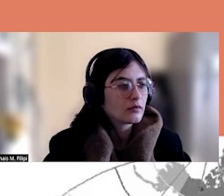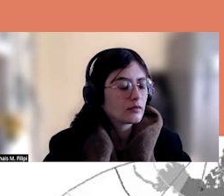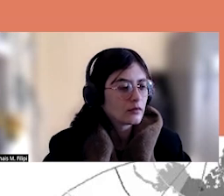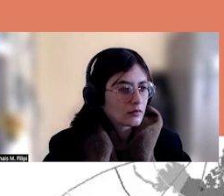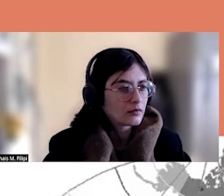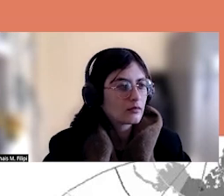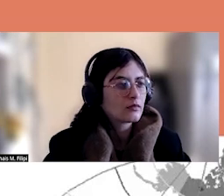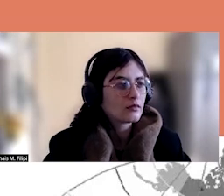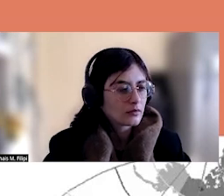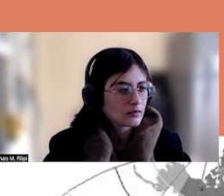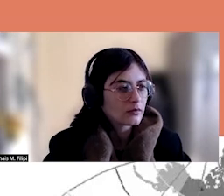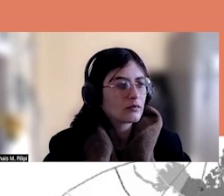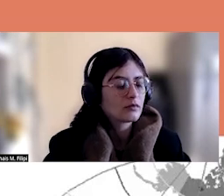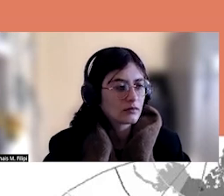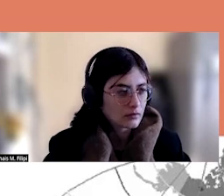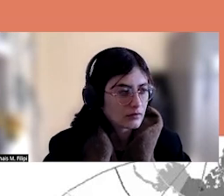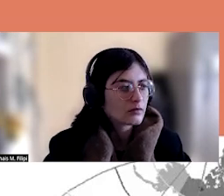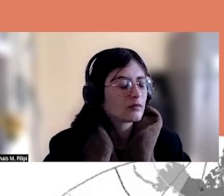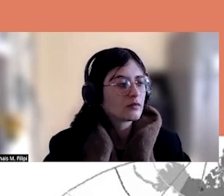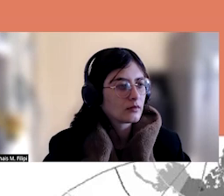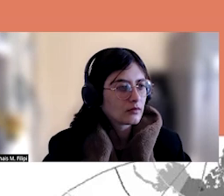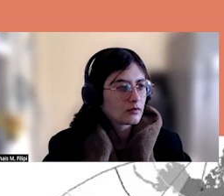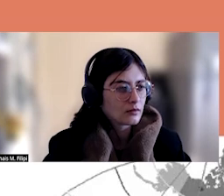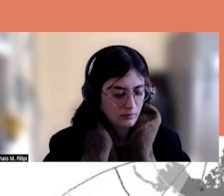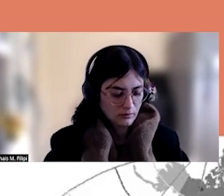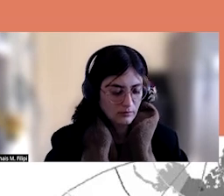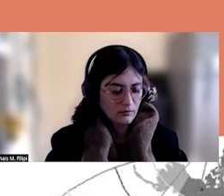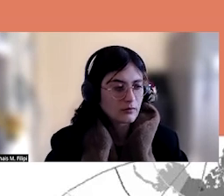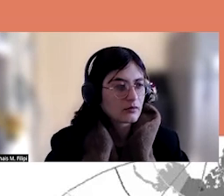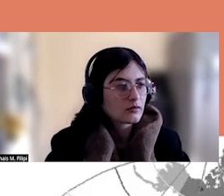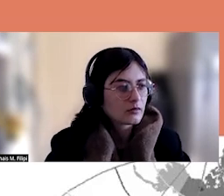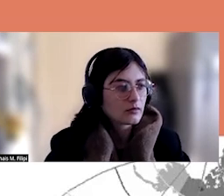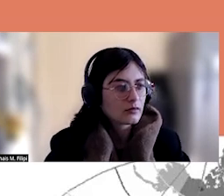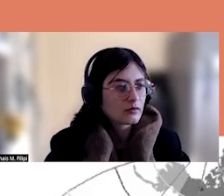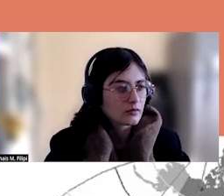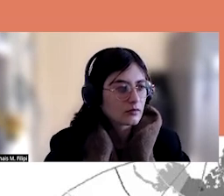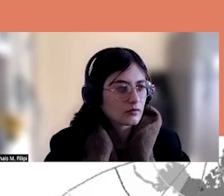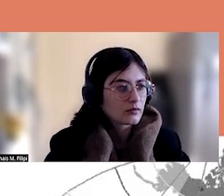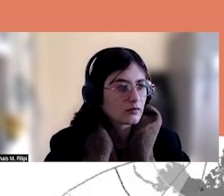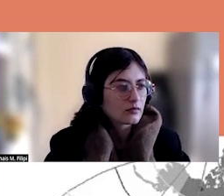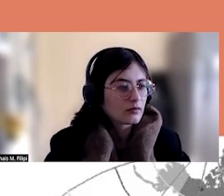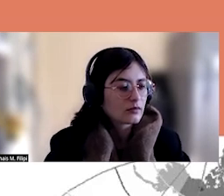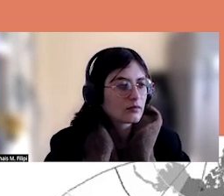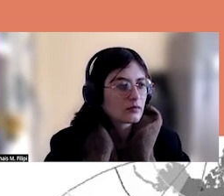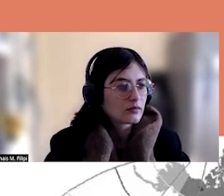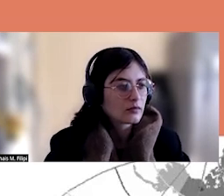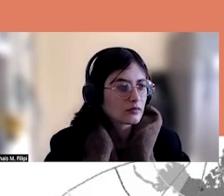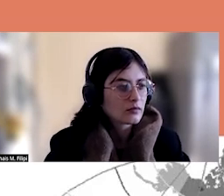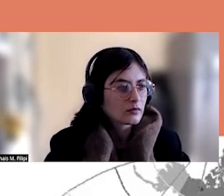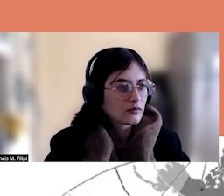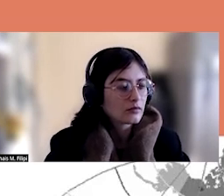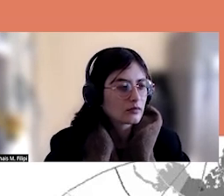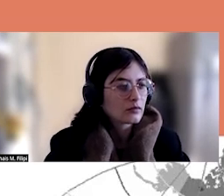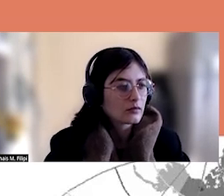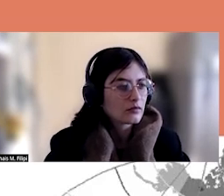toda uma região muito grande, vai ter uma maior distorção em relação à distância e área,